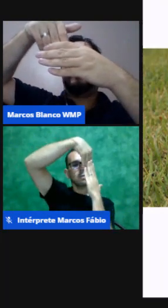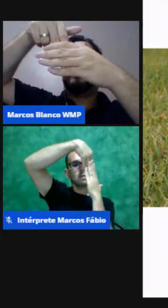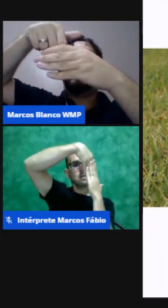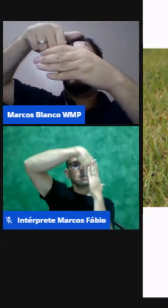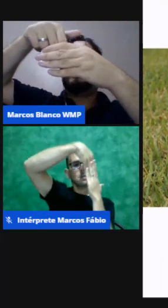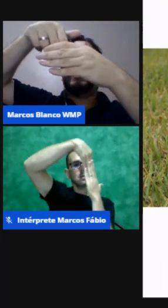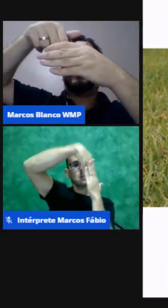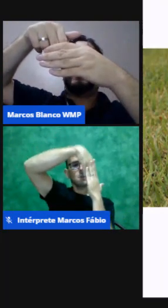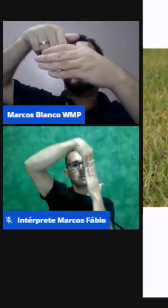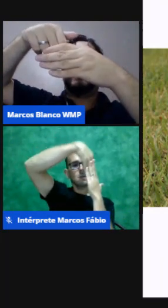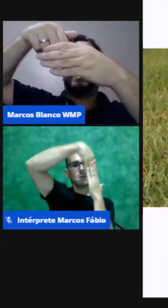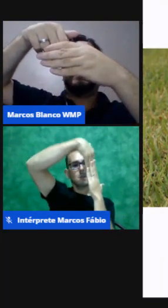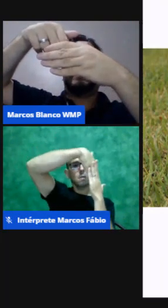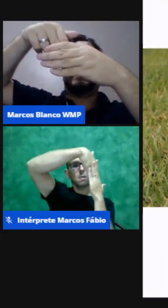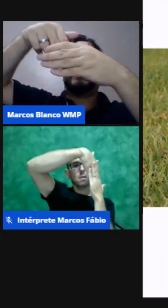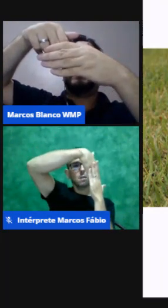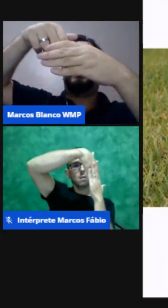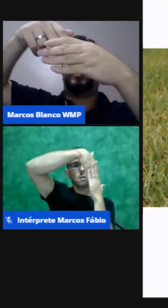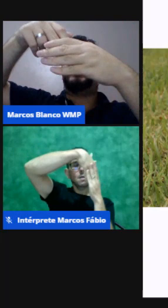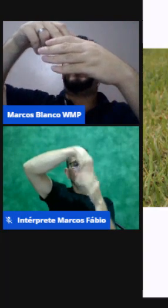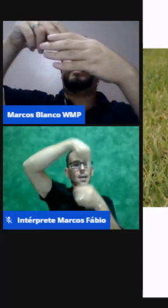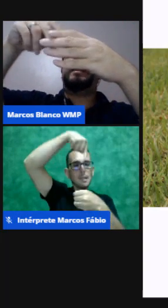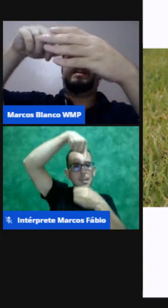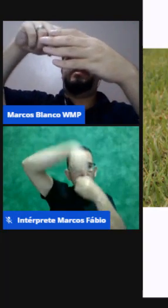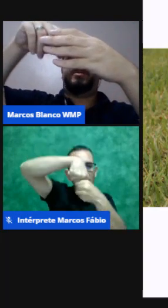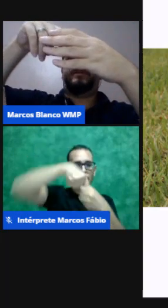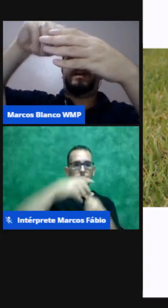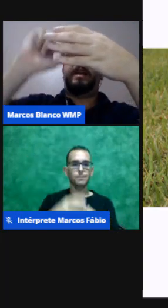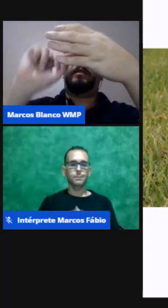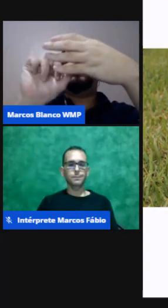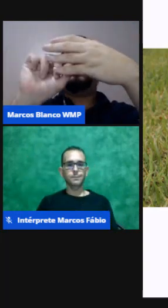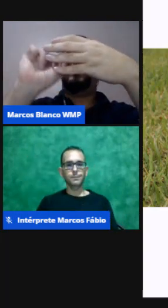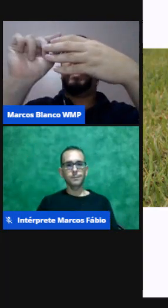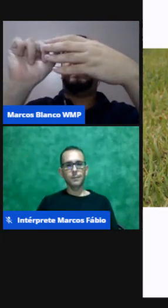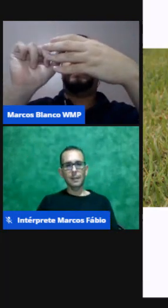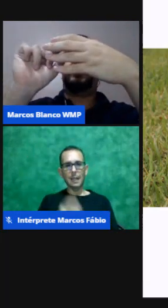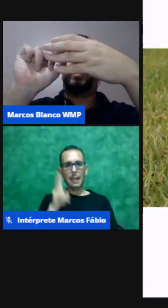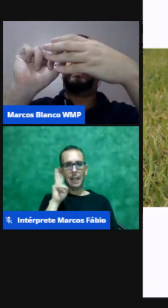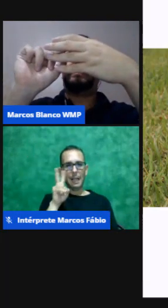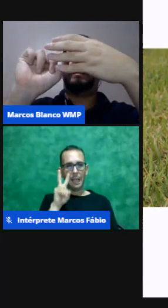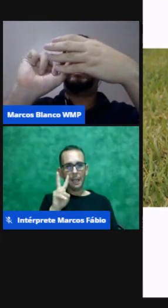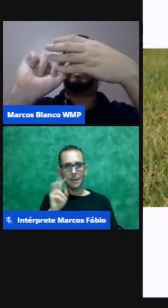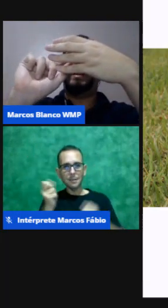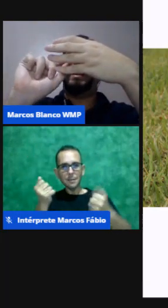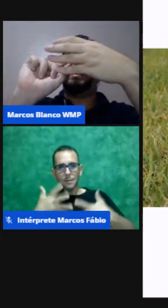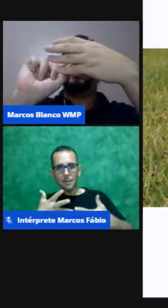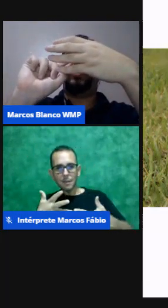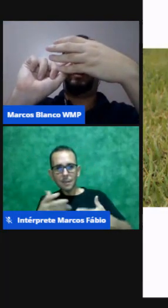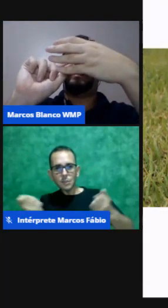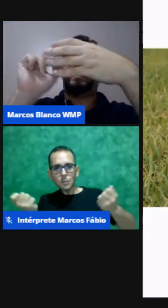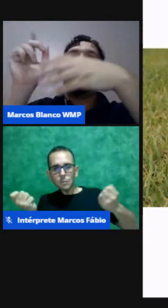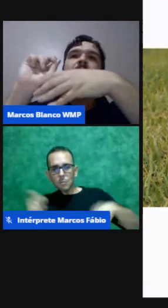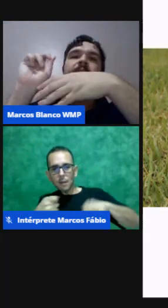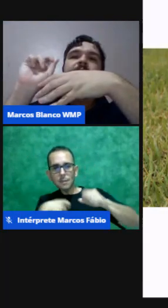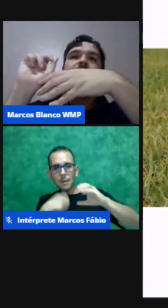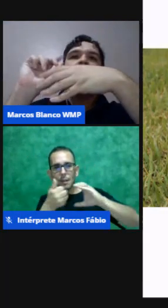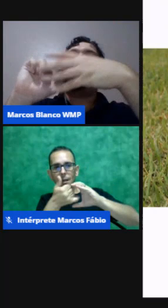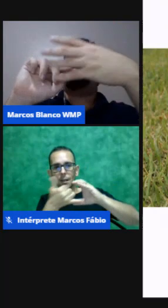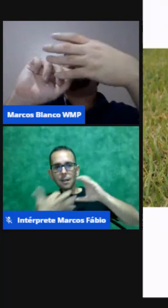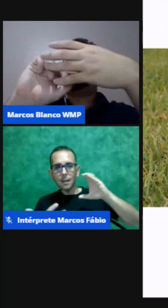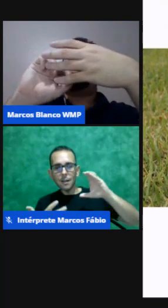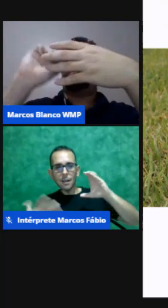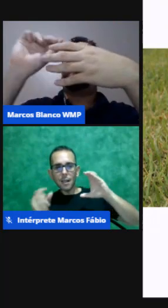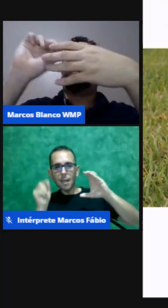de Alcatex, dentro desse pote. Lembra que eu falei? O Aedes aegypti, qual é a característica dele? Ele coloca na